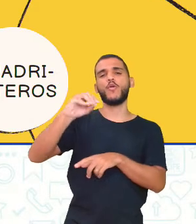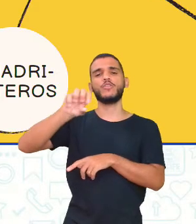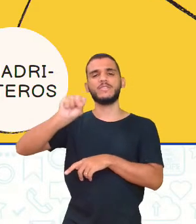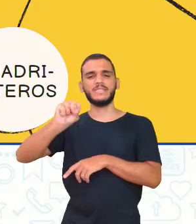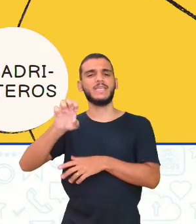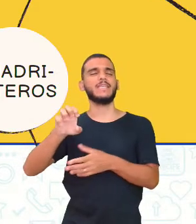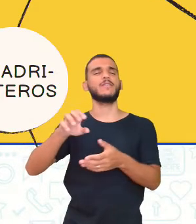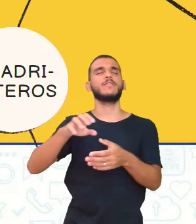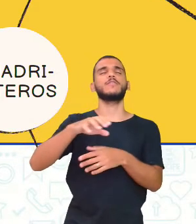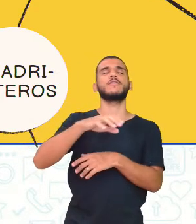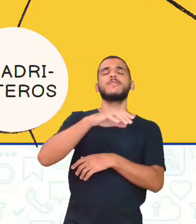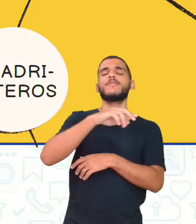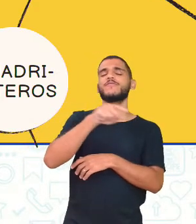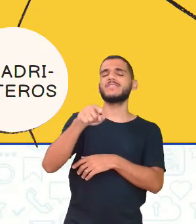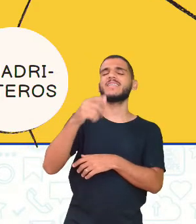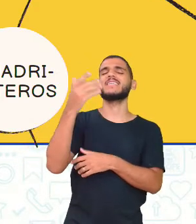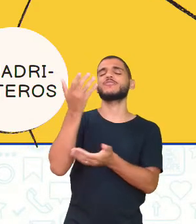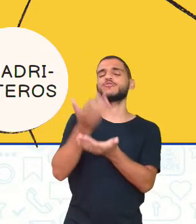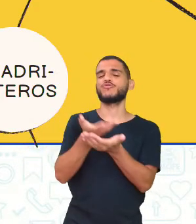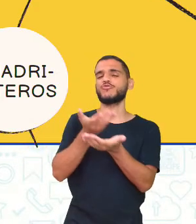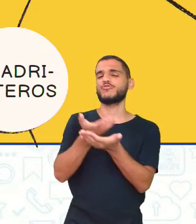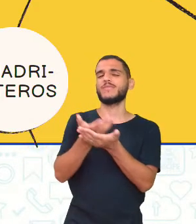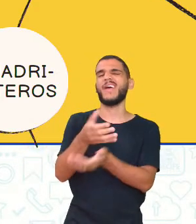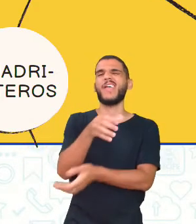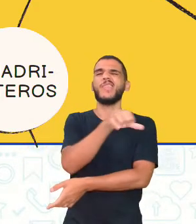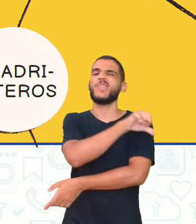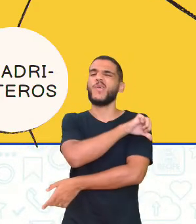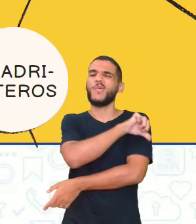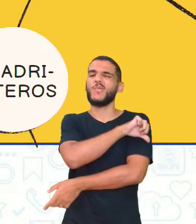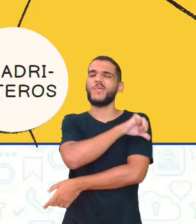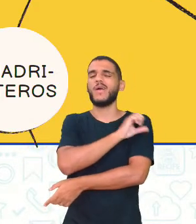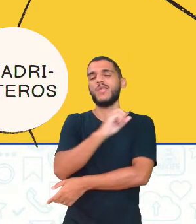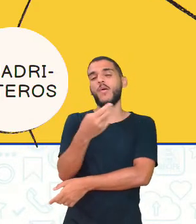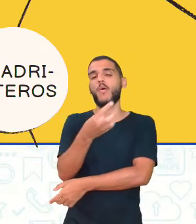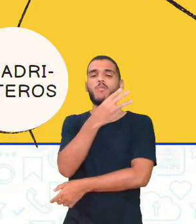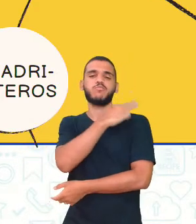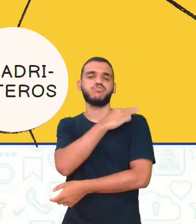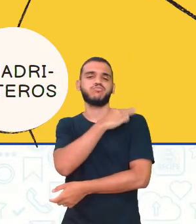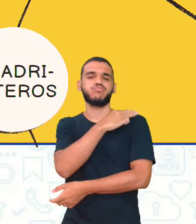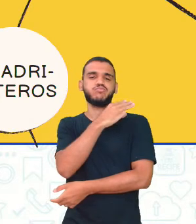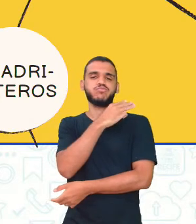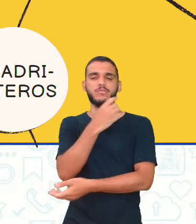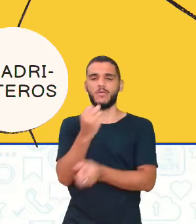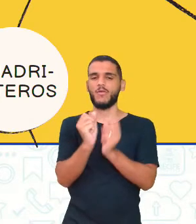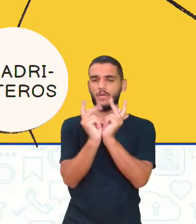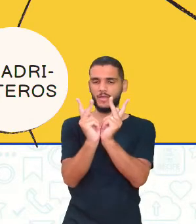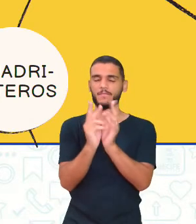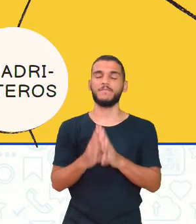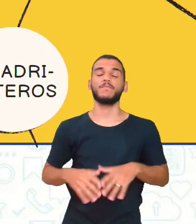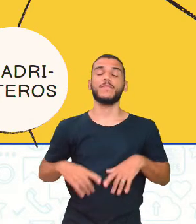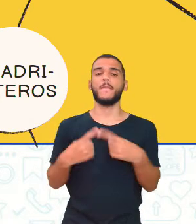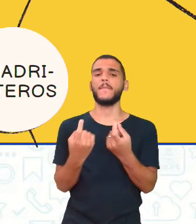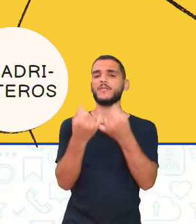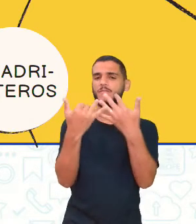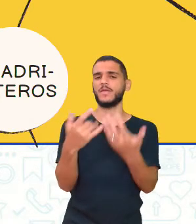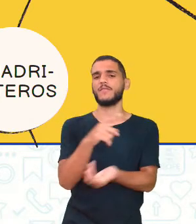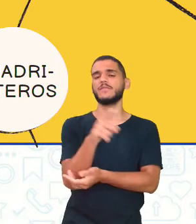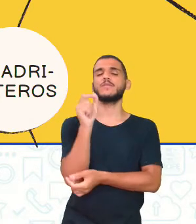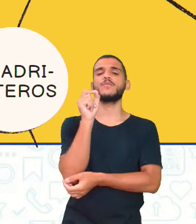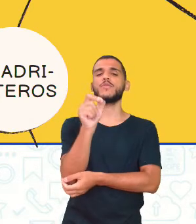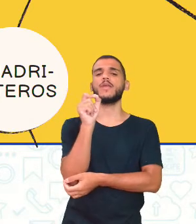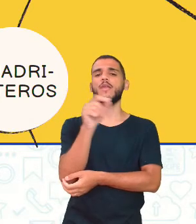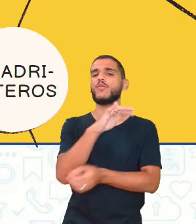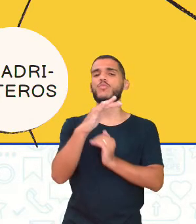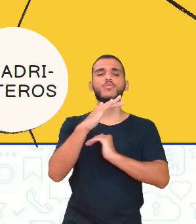trabalhar seno e cosseno ou no 9º ano ou no ensino médio, tá? Mas o que eu estou dizendo a vocês é que tudo que vocês